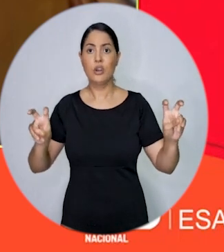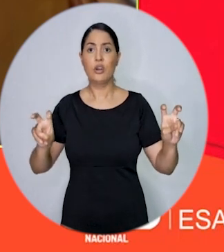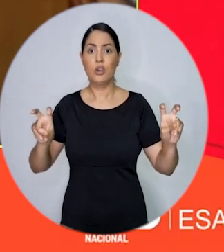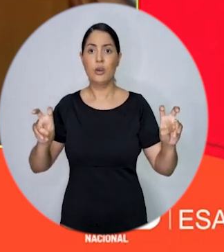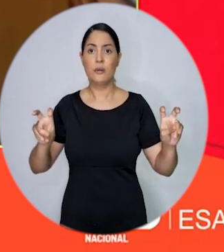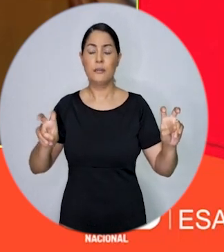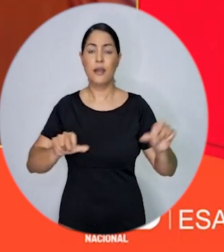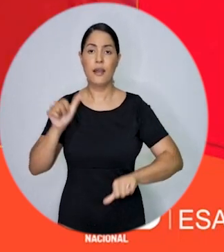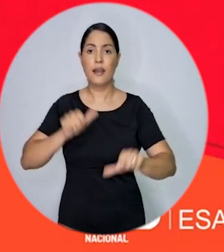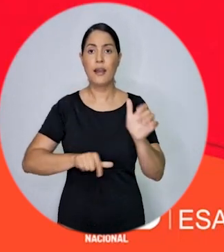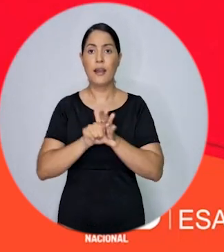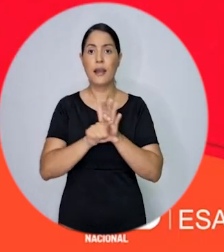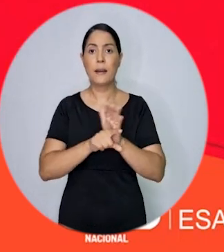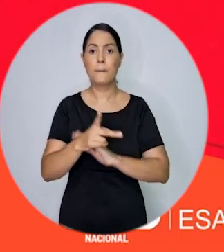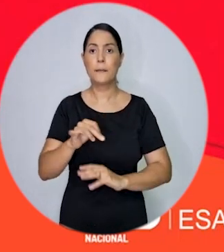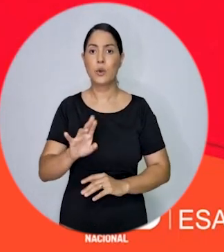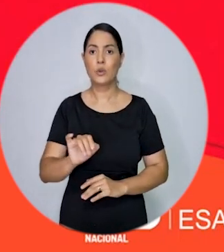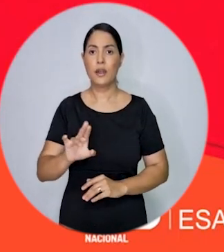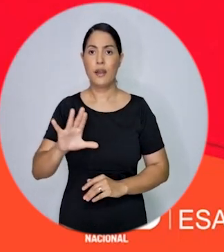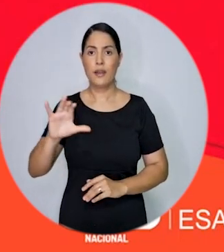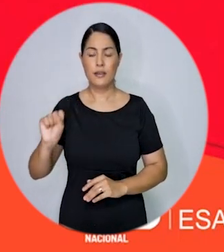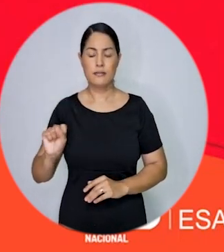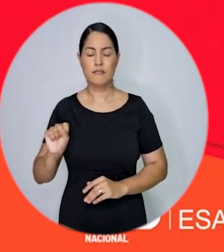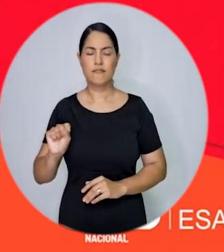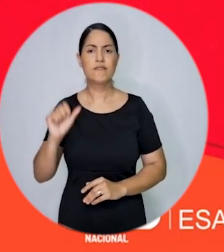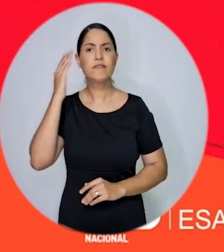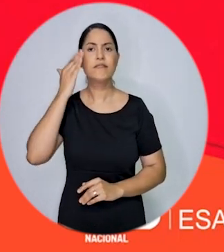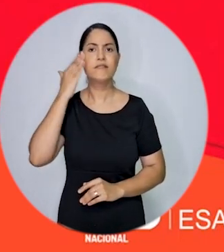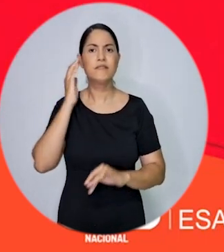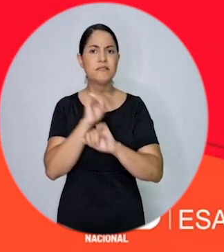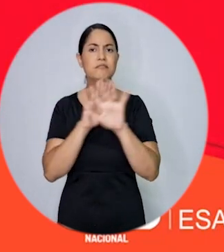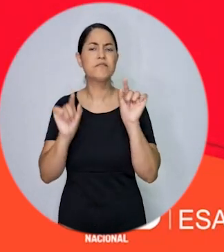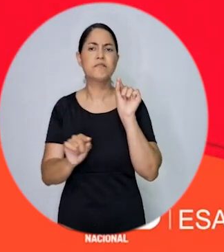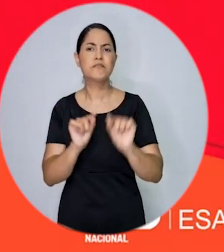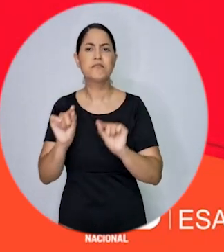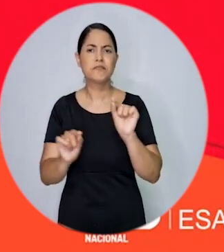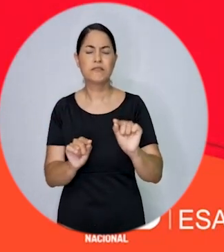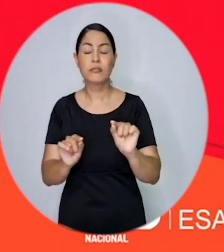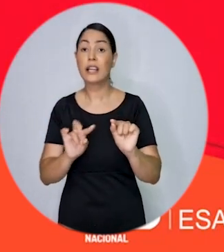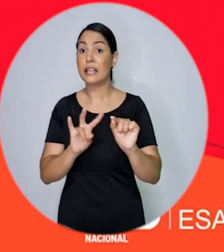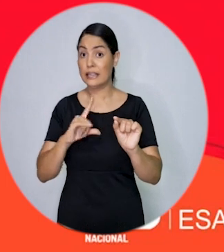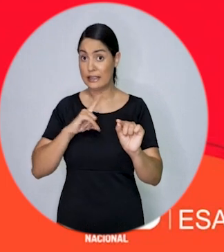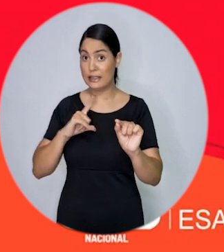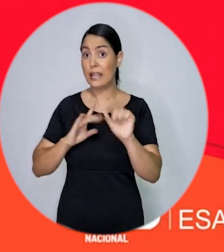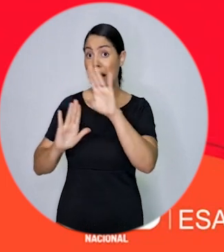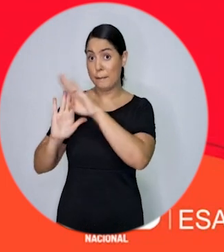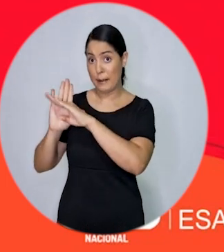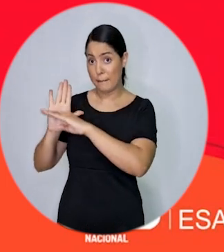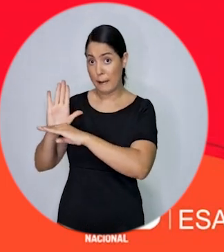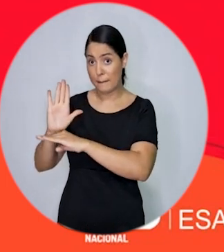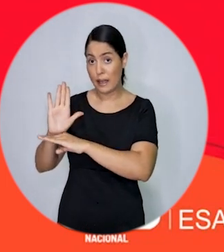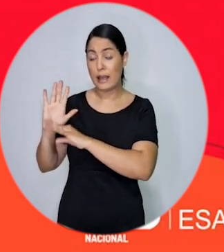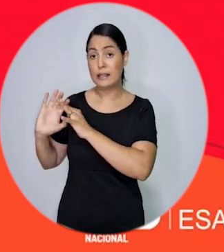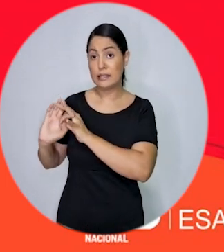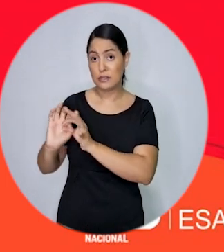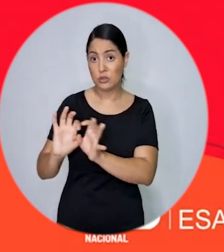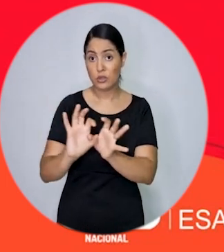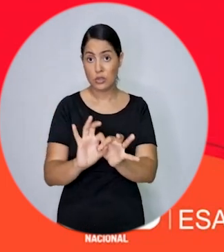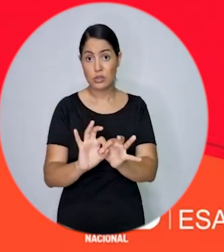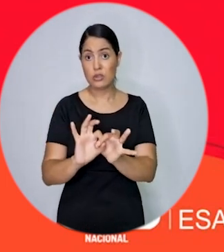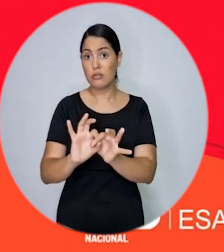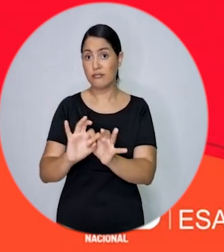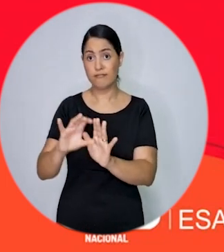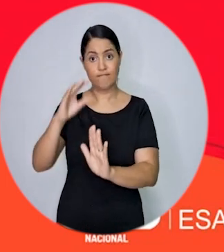respeito às obrigações pecuniárias. O entender era que o dispositivo violaria